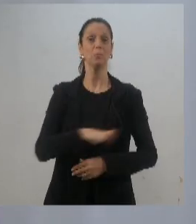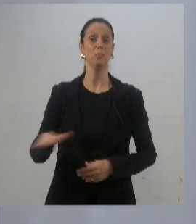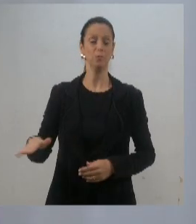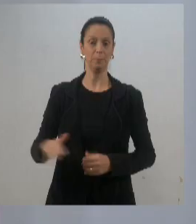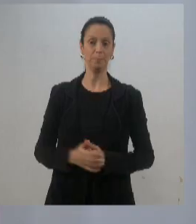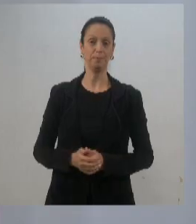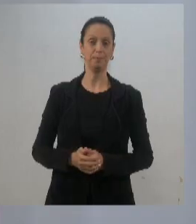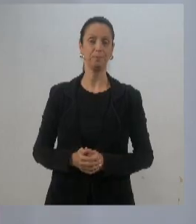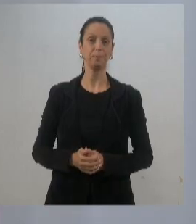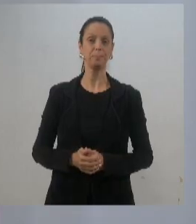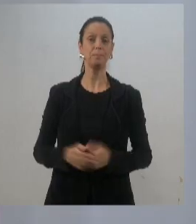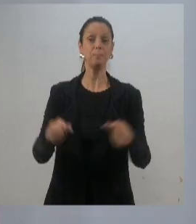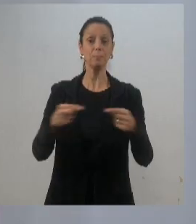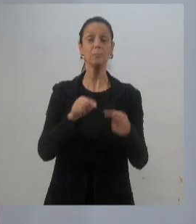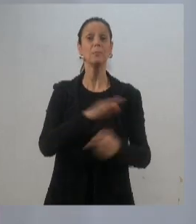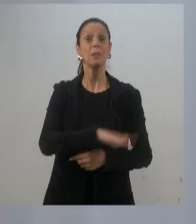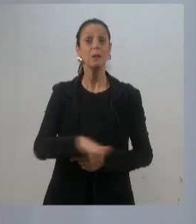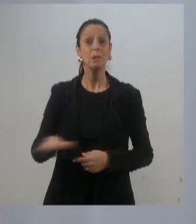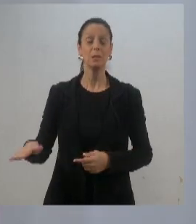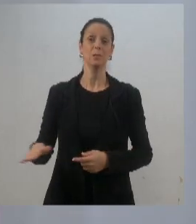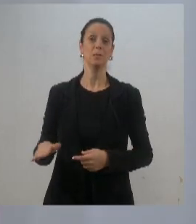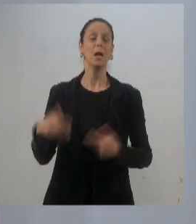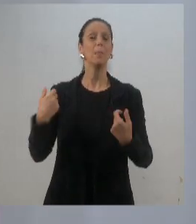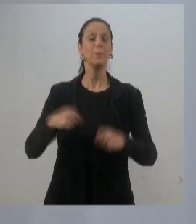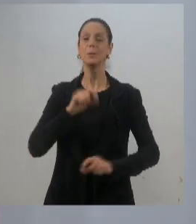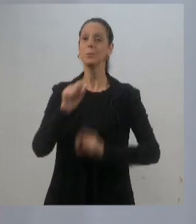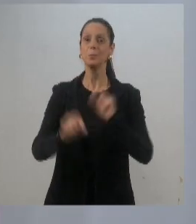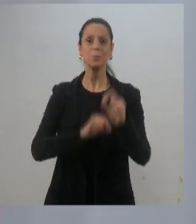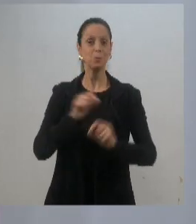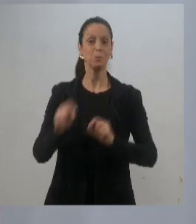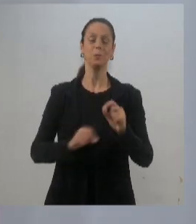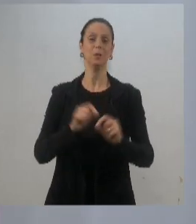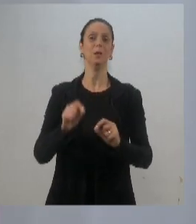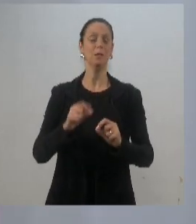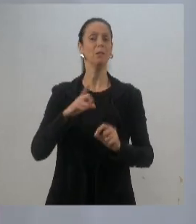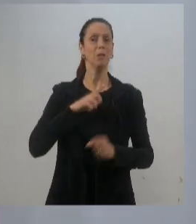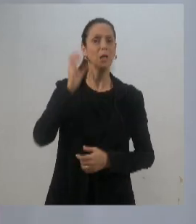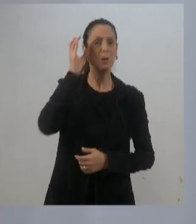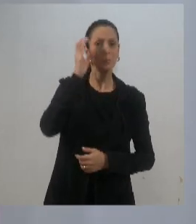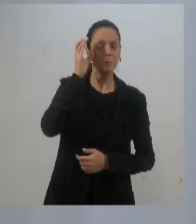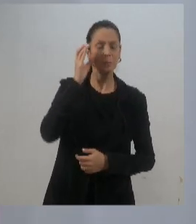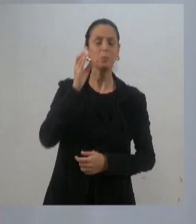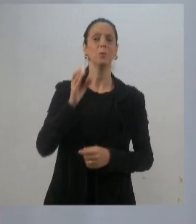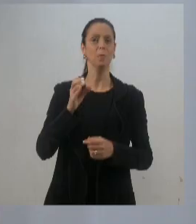Quando se trata da infância, nós temos que ter muito mais do que bom senso.